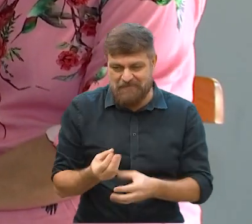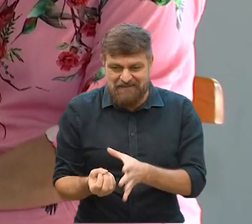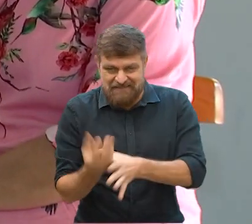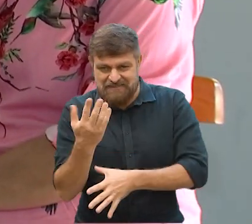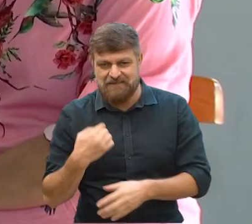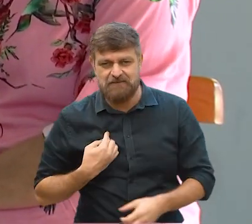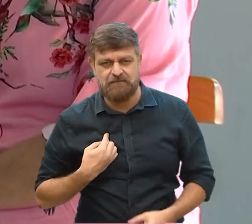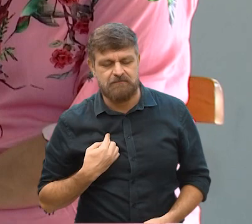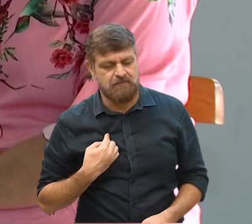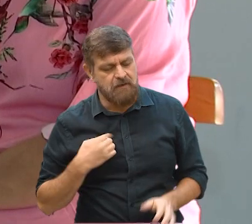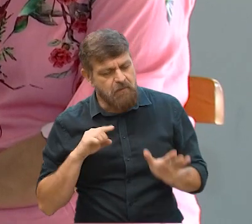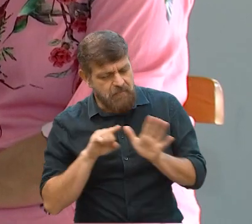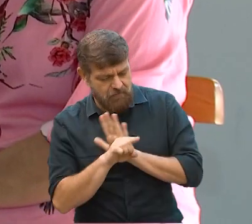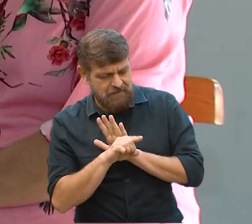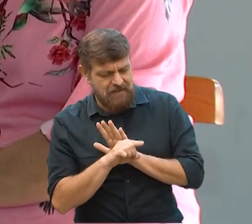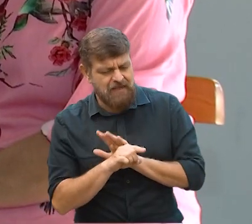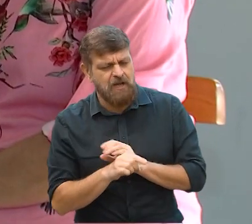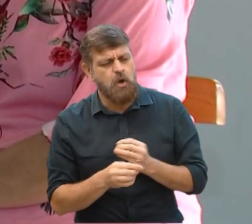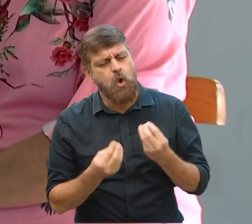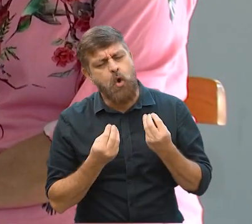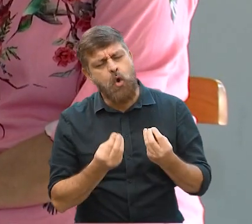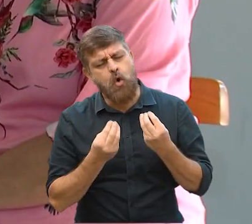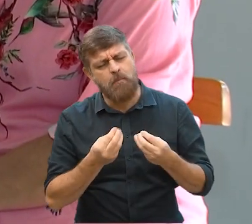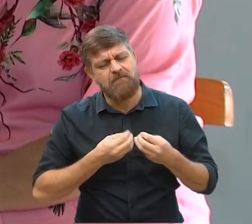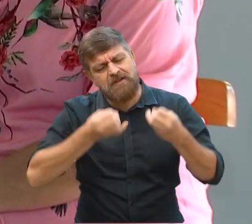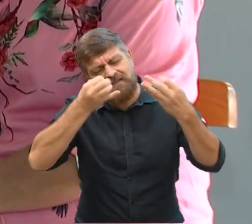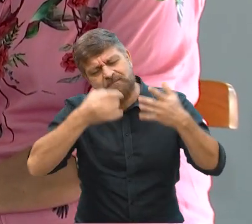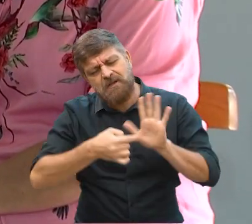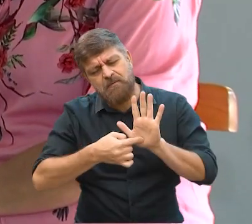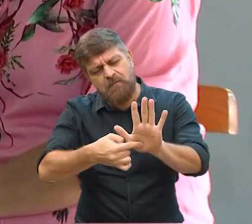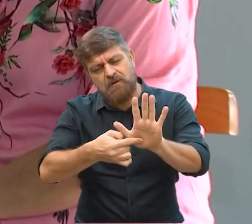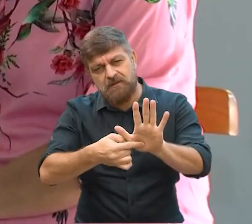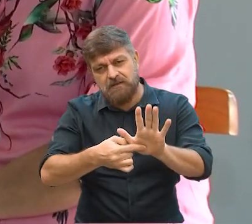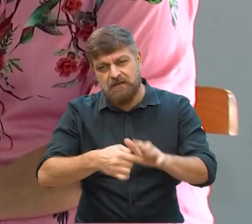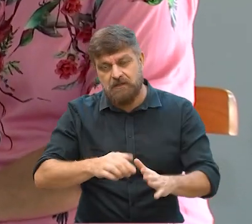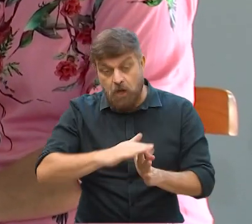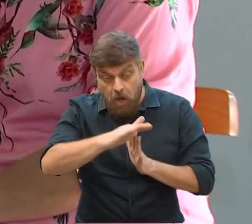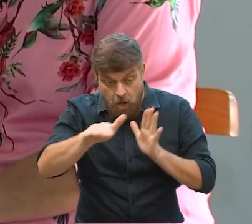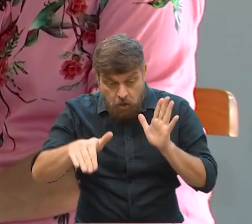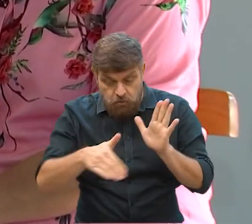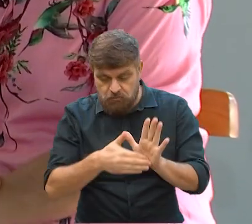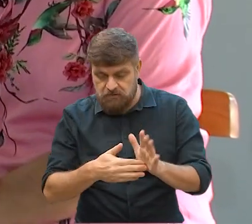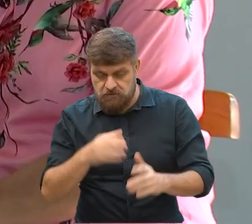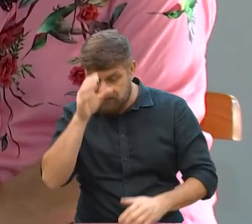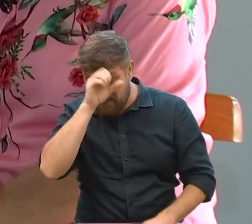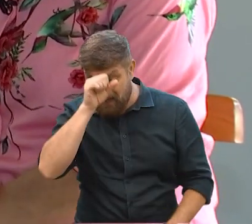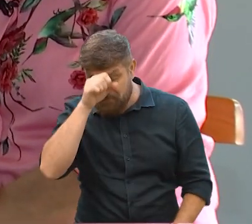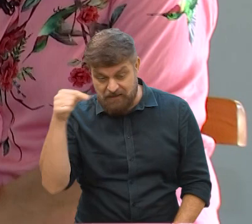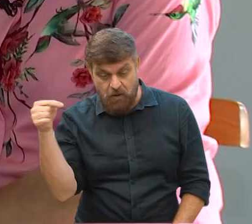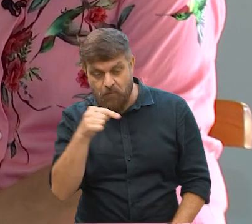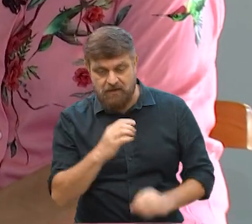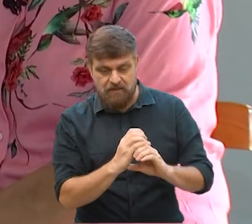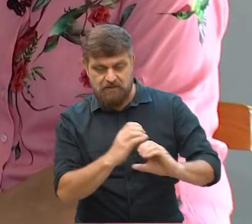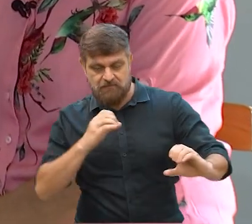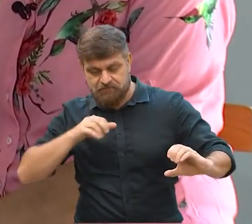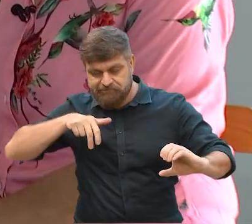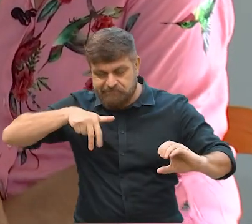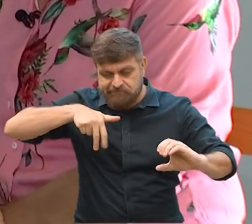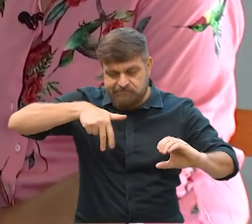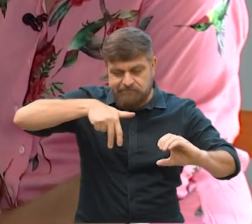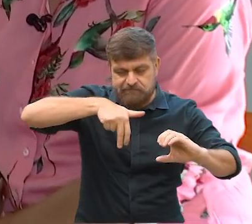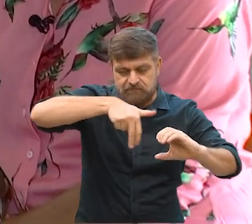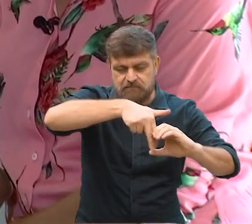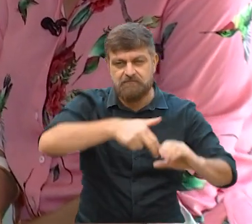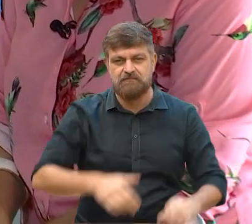nos explicasse tudo o que foi exposto, tudo que foi mostrado nesse